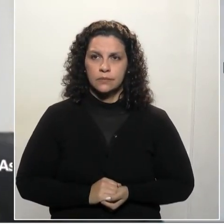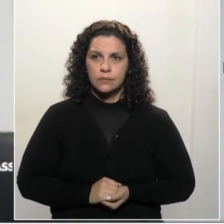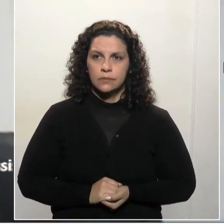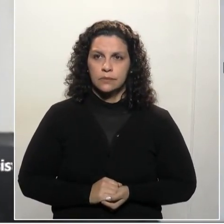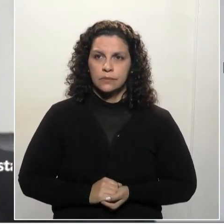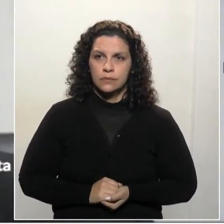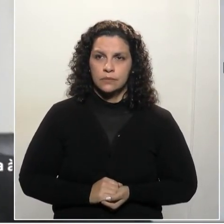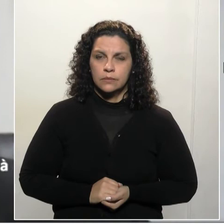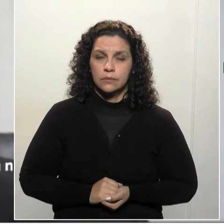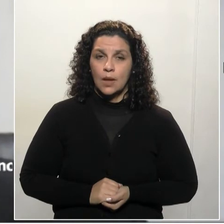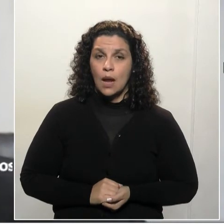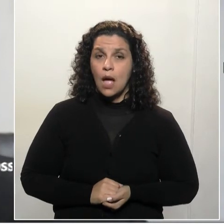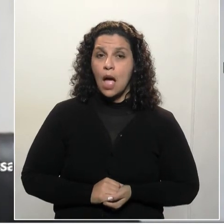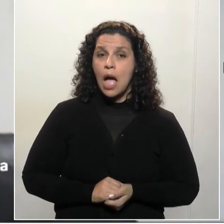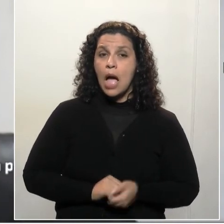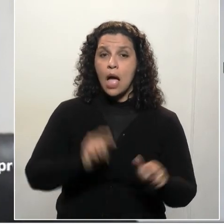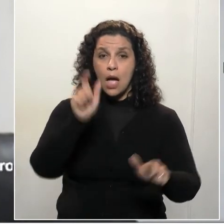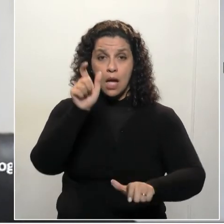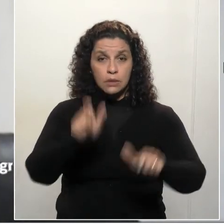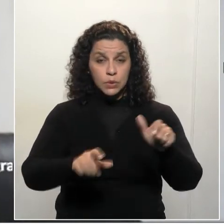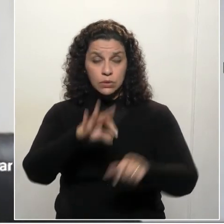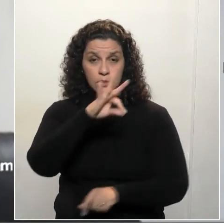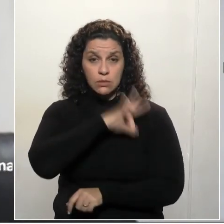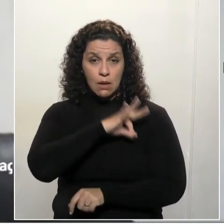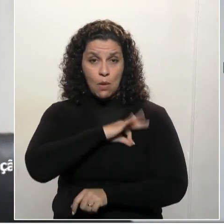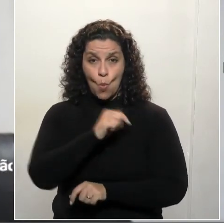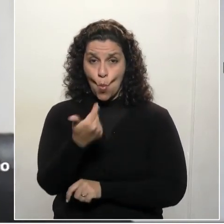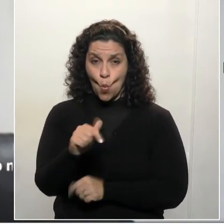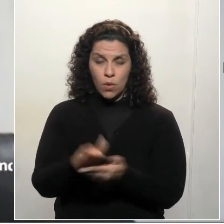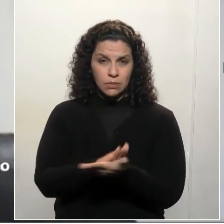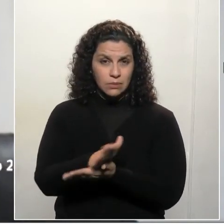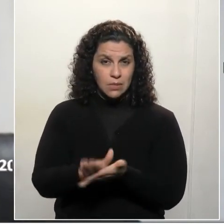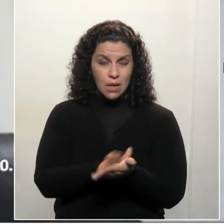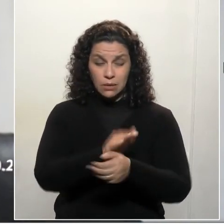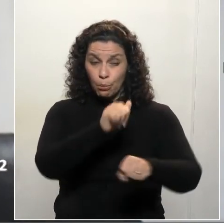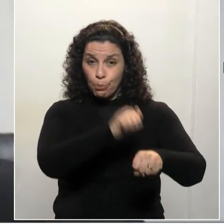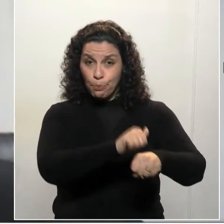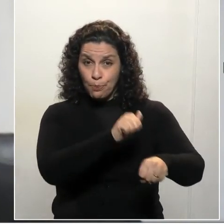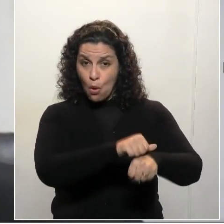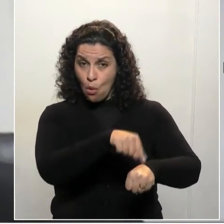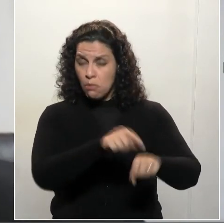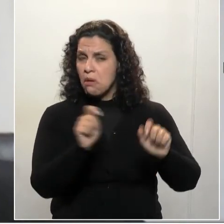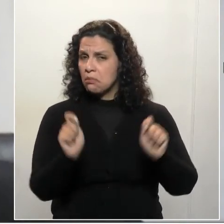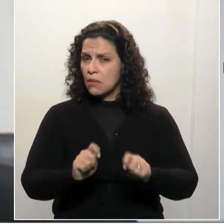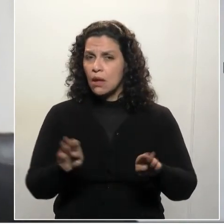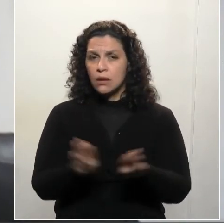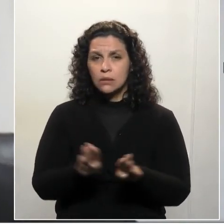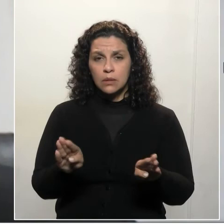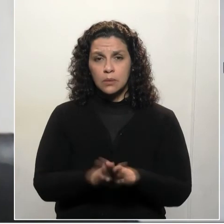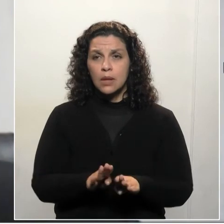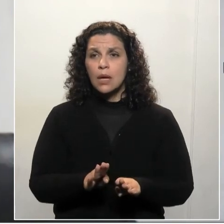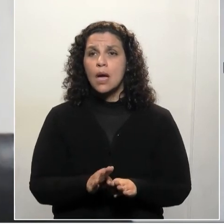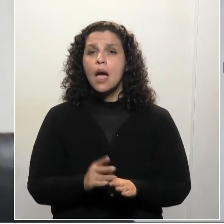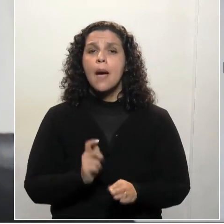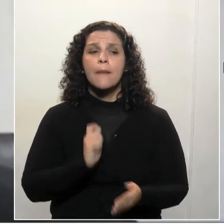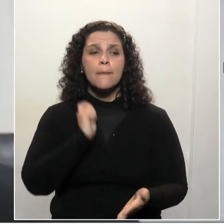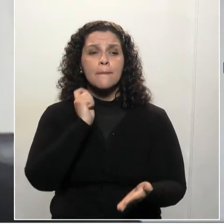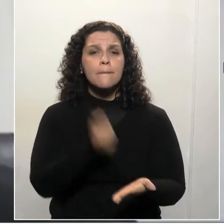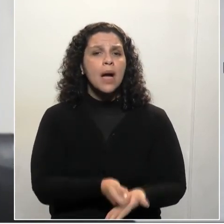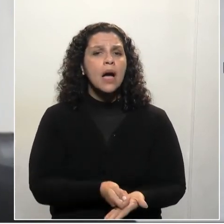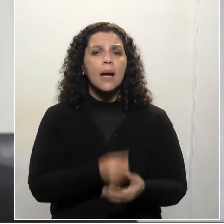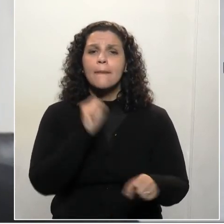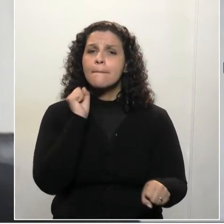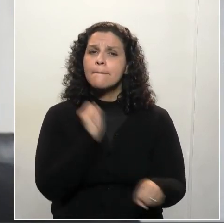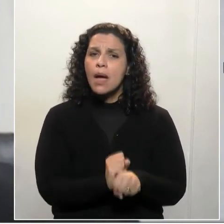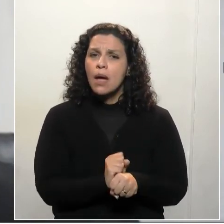para as pessoas que estão sem renda, com baixa renda, é possível dispensar o pagamento por